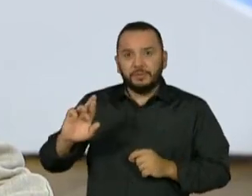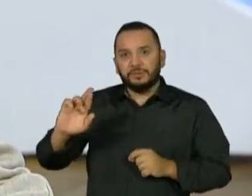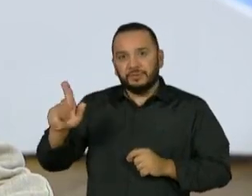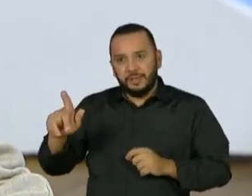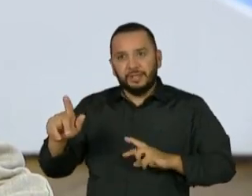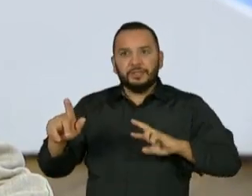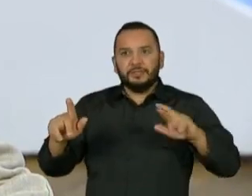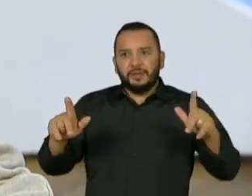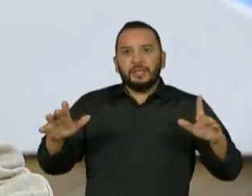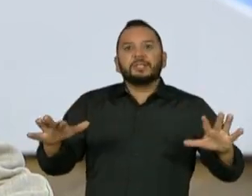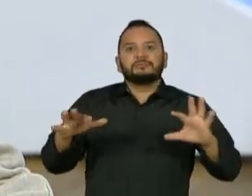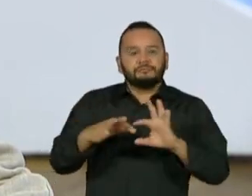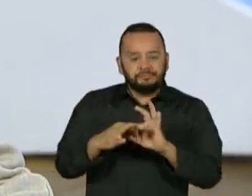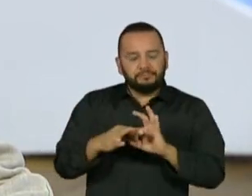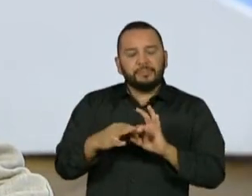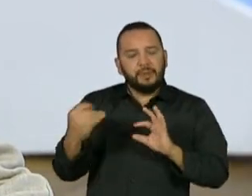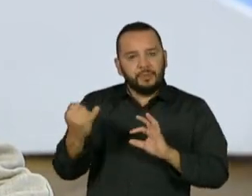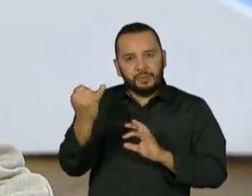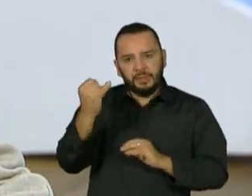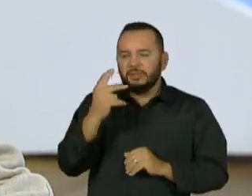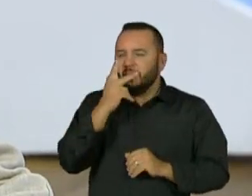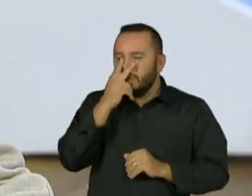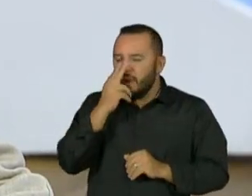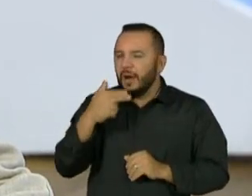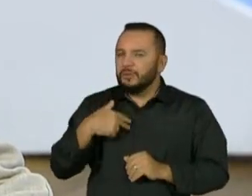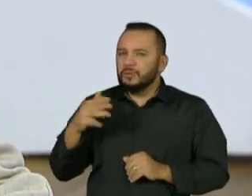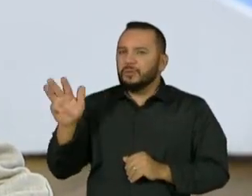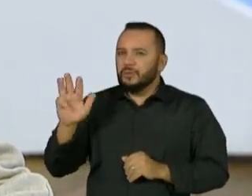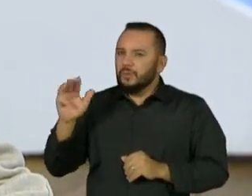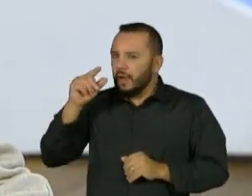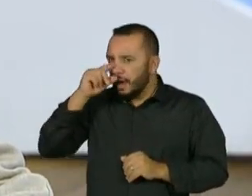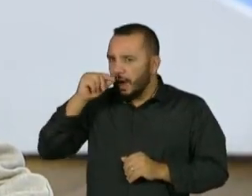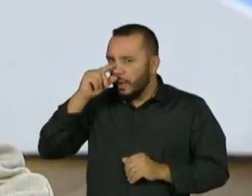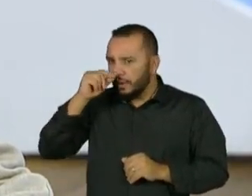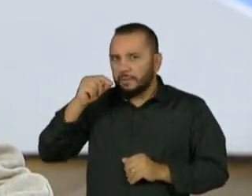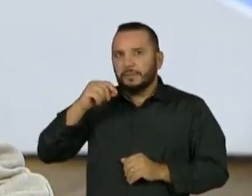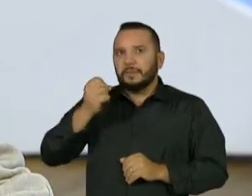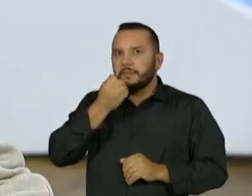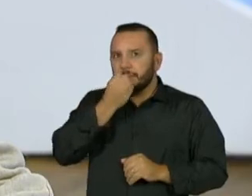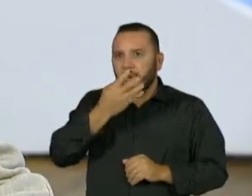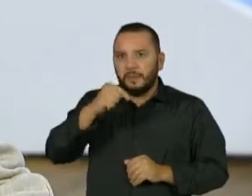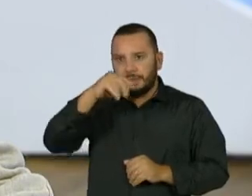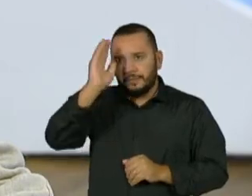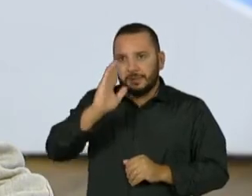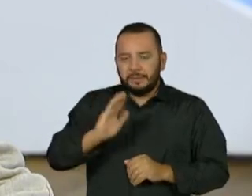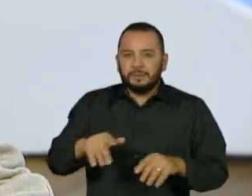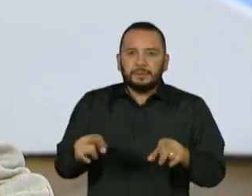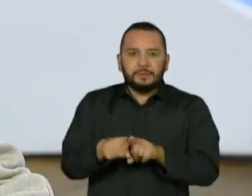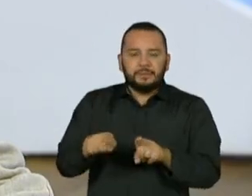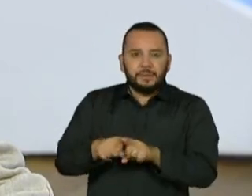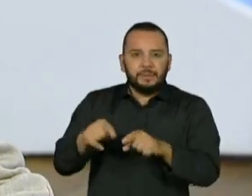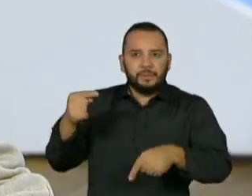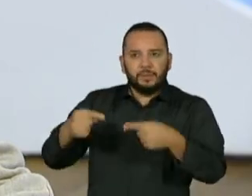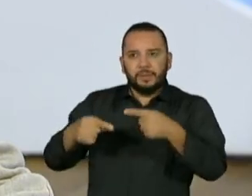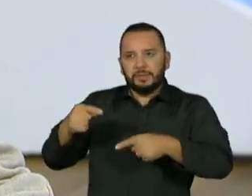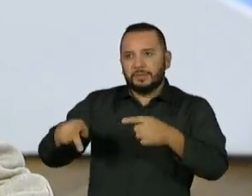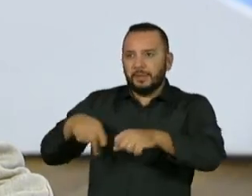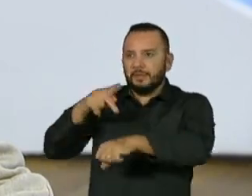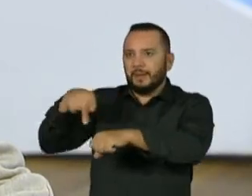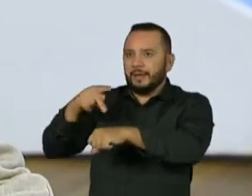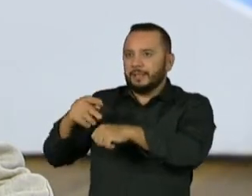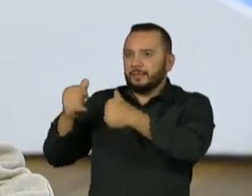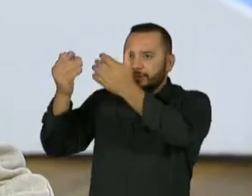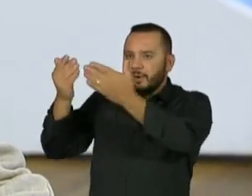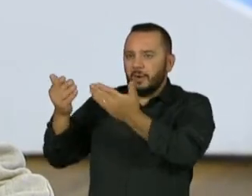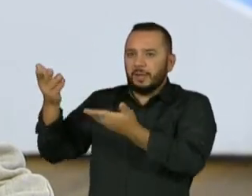que uma chapa Lula-Alckmin pode ser boa para o país e pode ser boa também para a política externa, porque